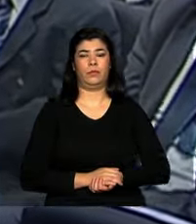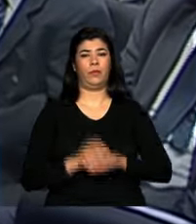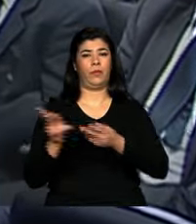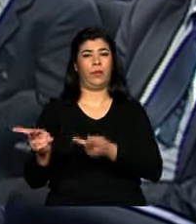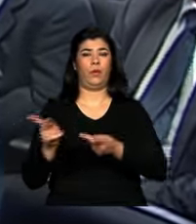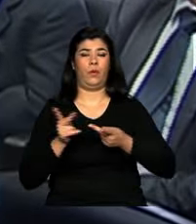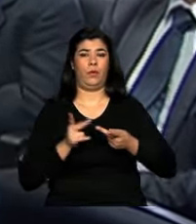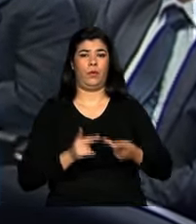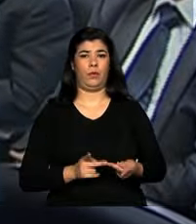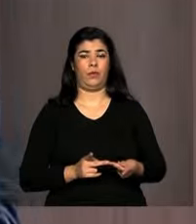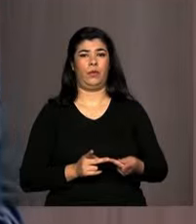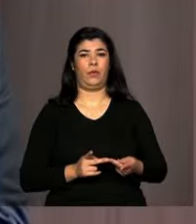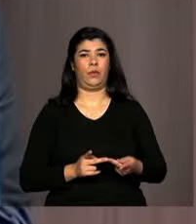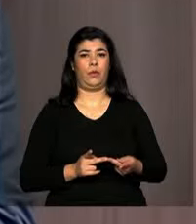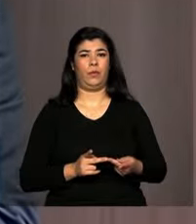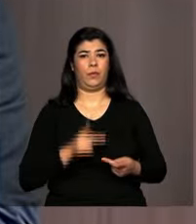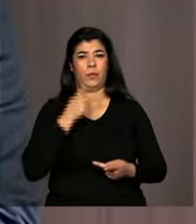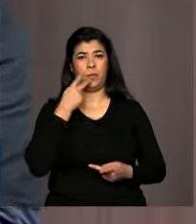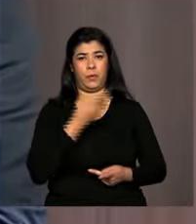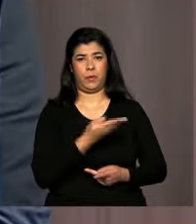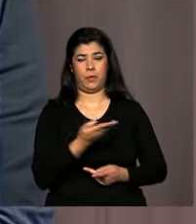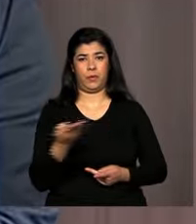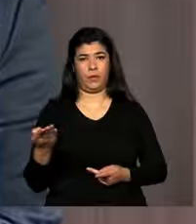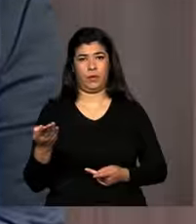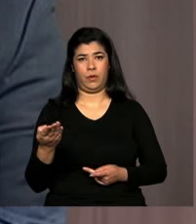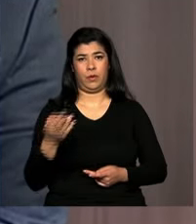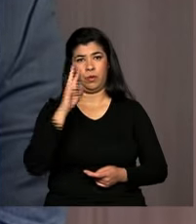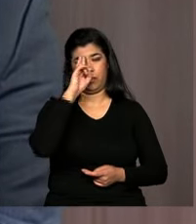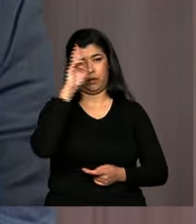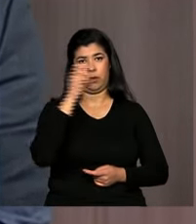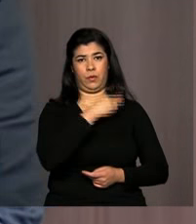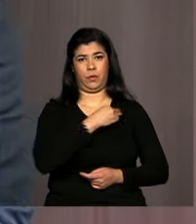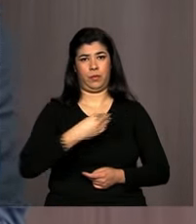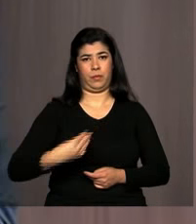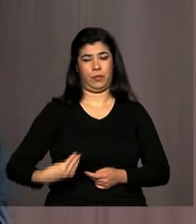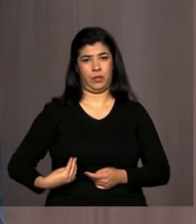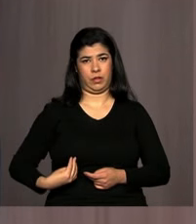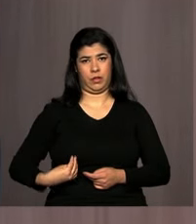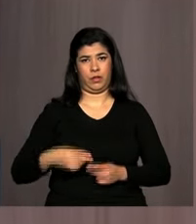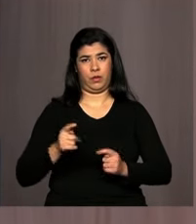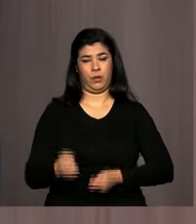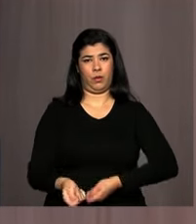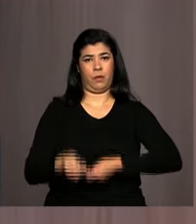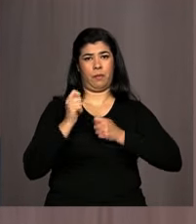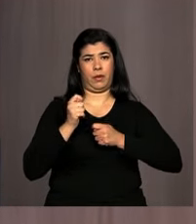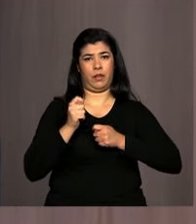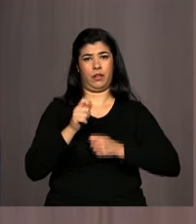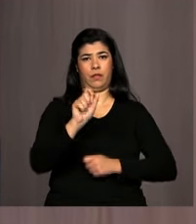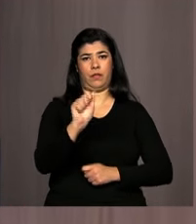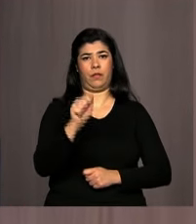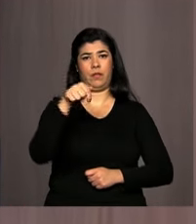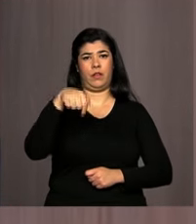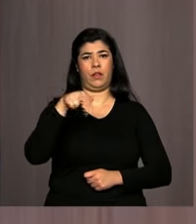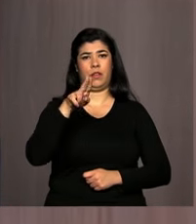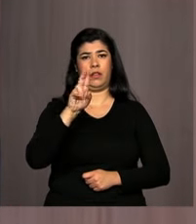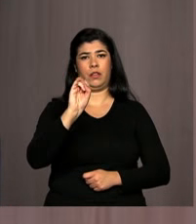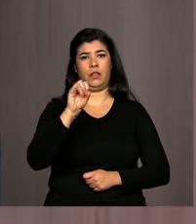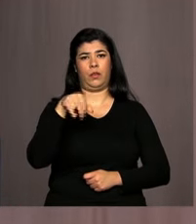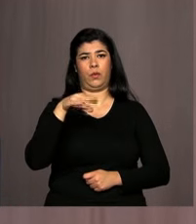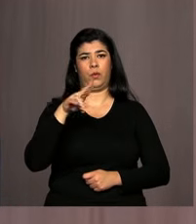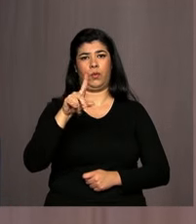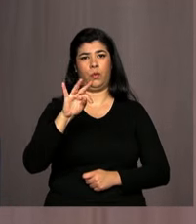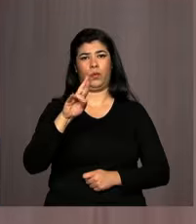Convidamos agora, para fazer uso da palavra, o excelentíssimo senhor ministro de Estado da Pesca e Aquicultura, Helder Barbalho.